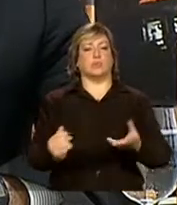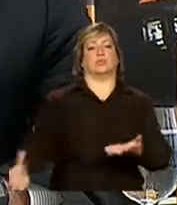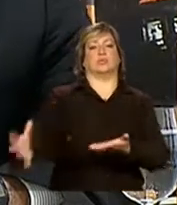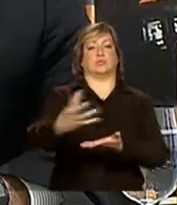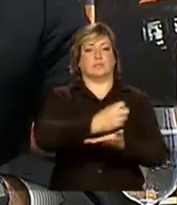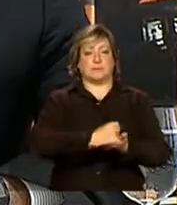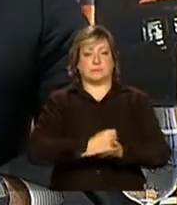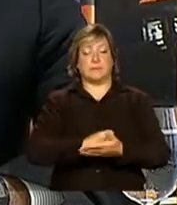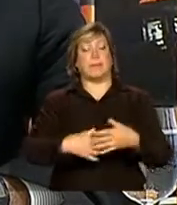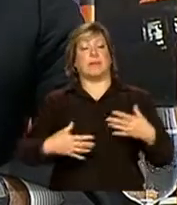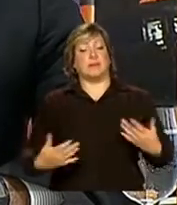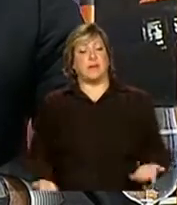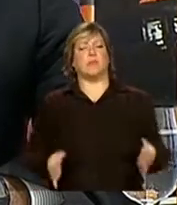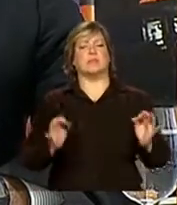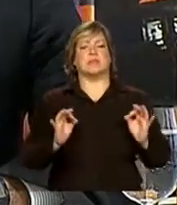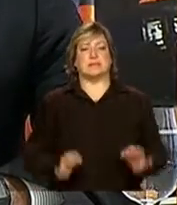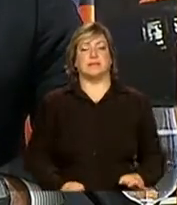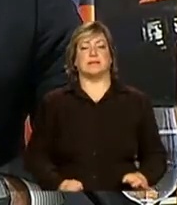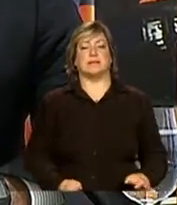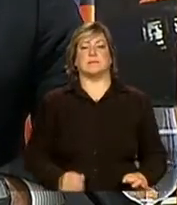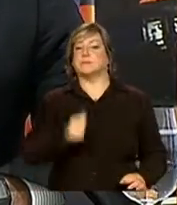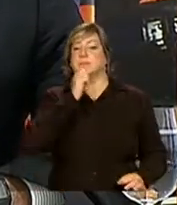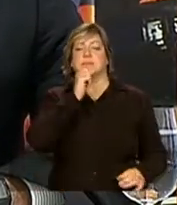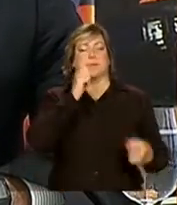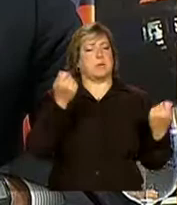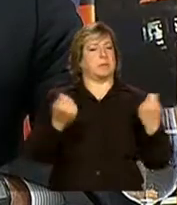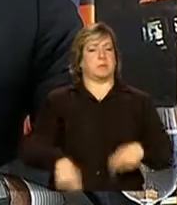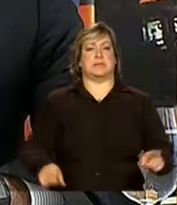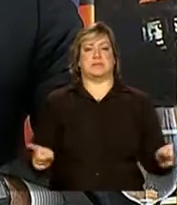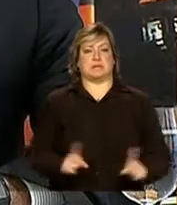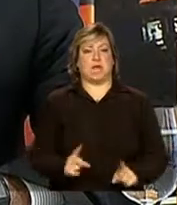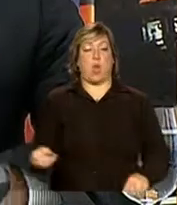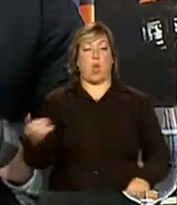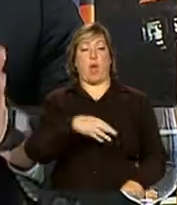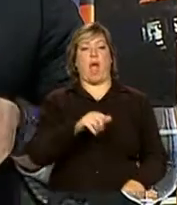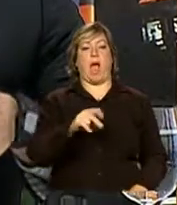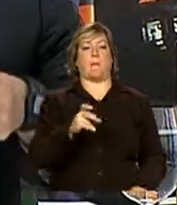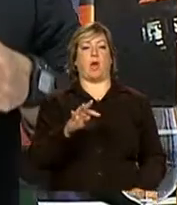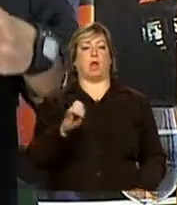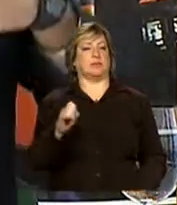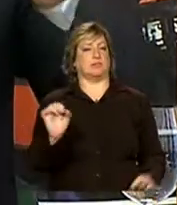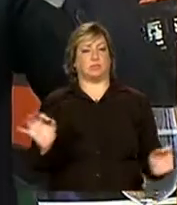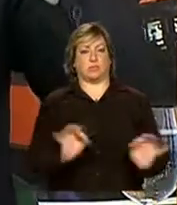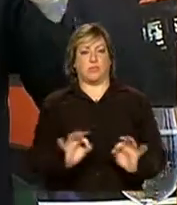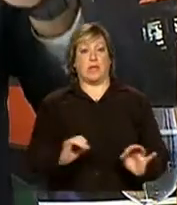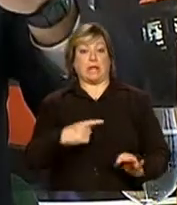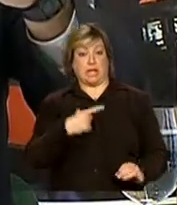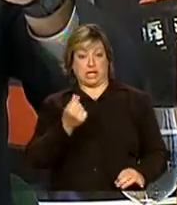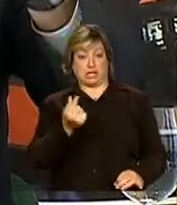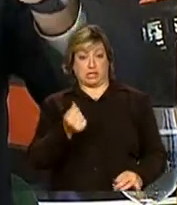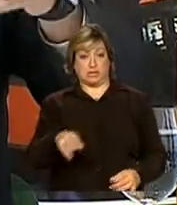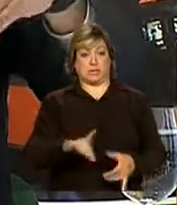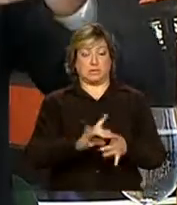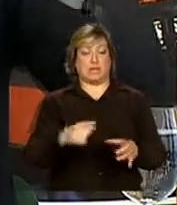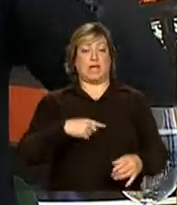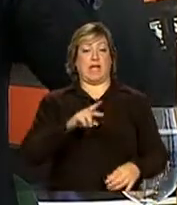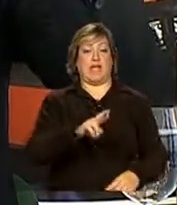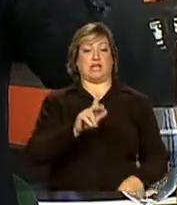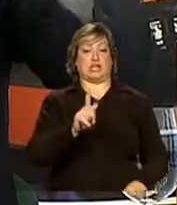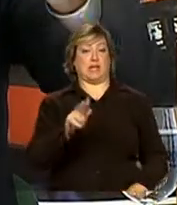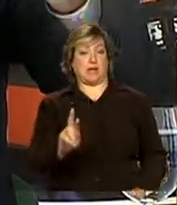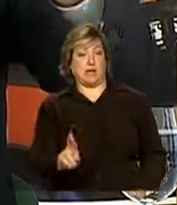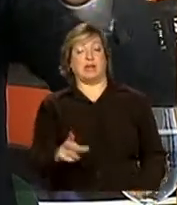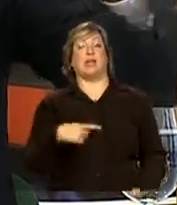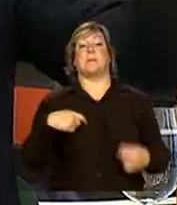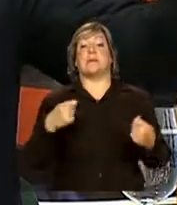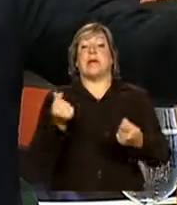Então, com certeza, não vai haver necessidade de novos aportes. Com os recursos que tem disponíveis já da RGR, daquilo que tem que